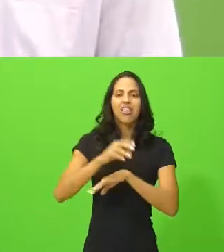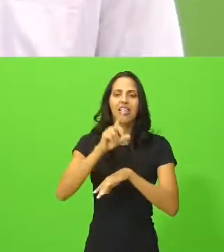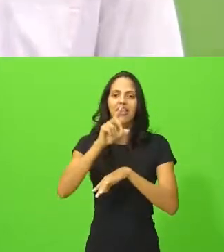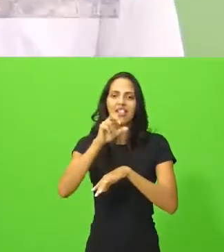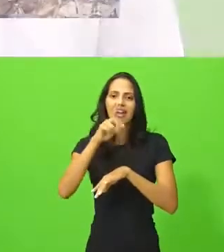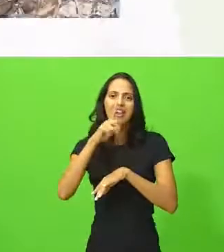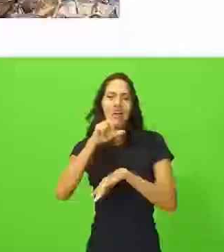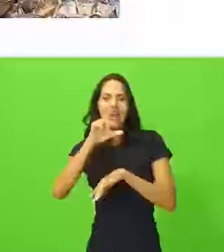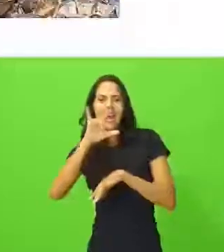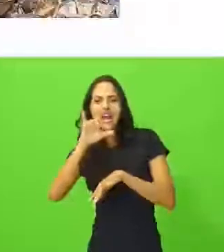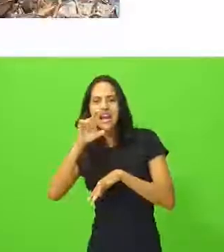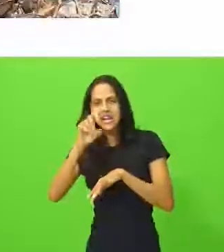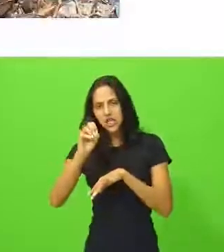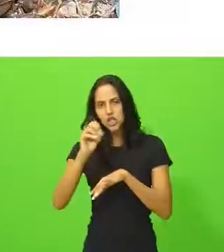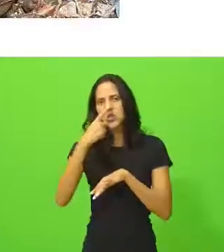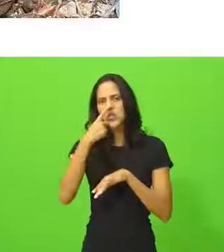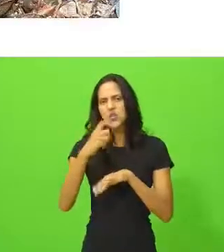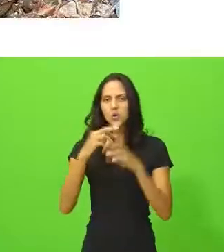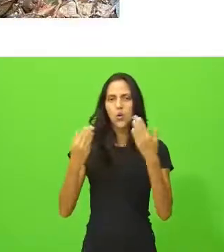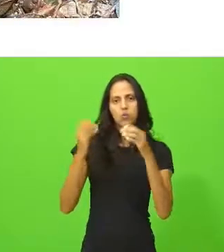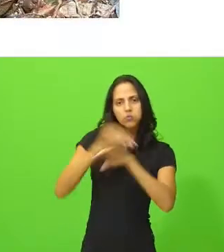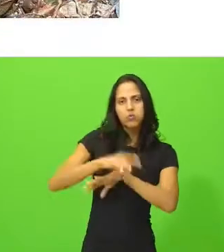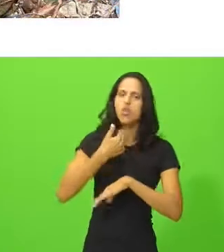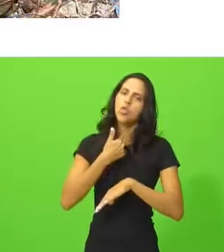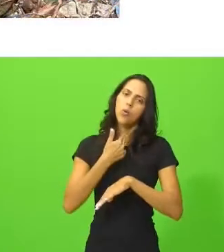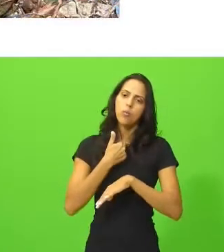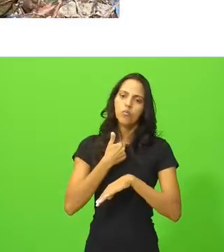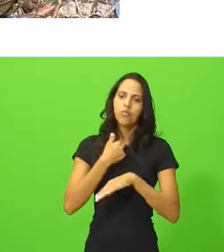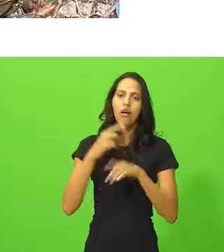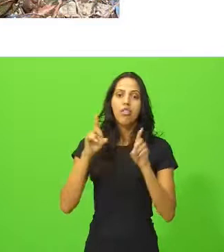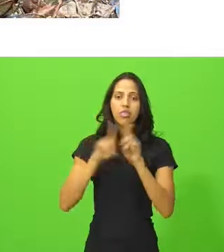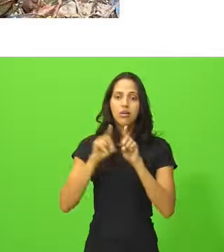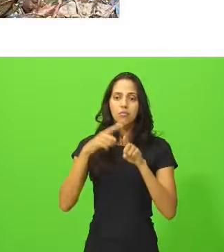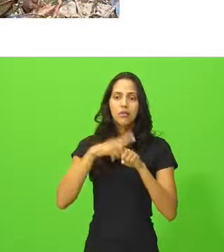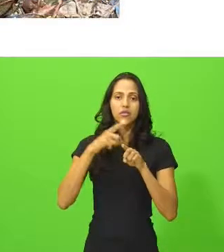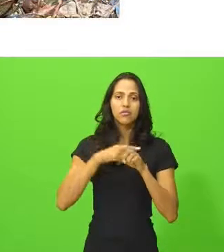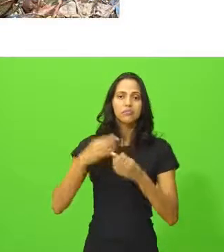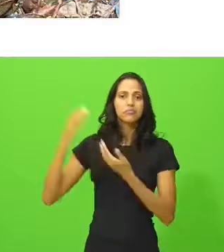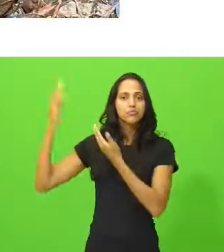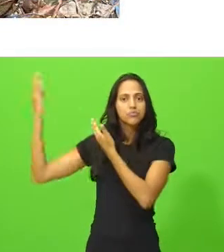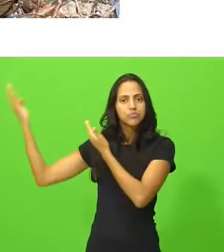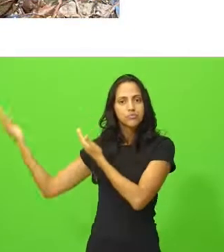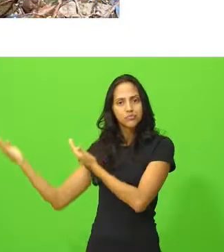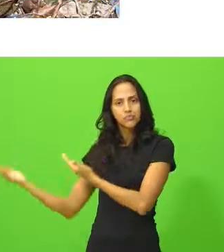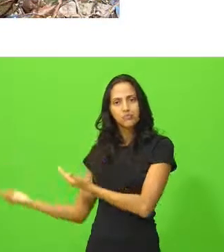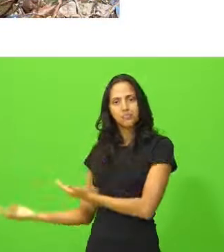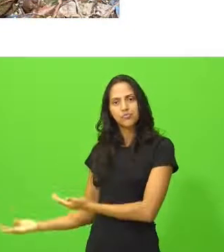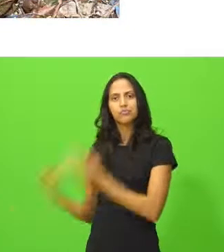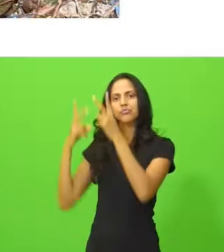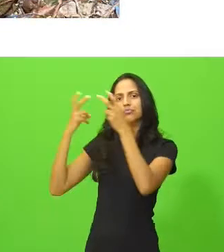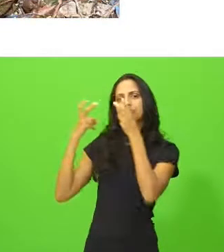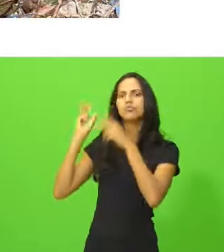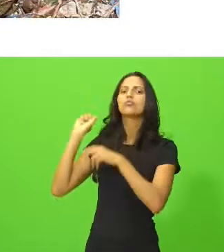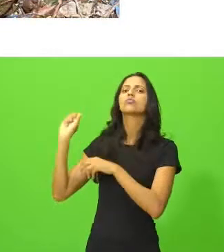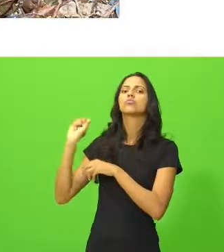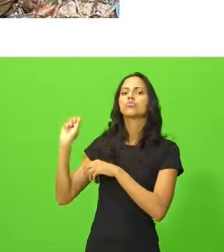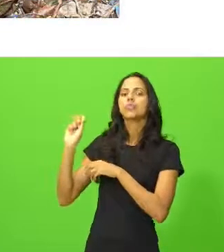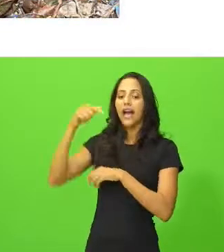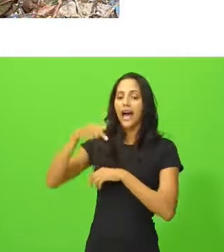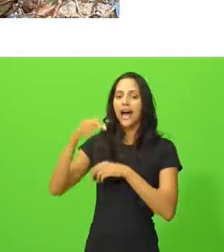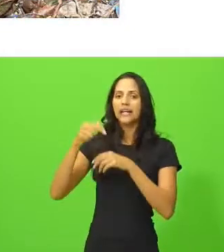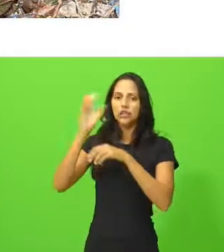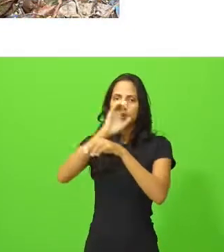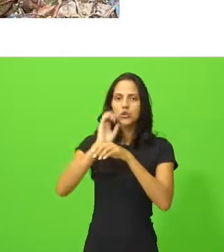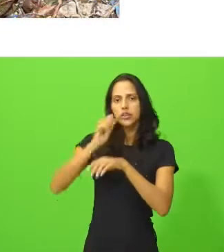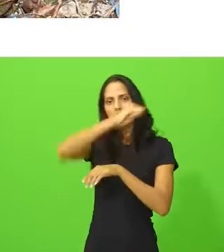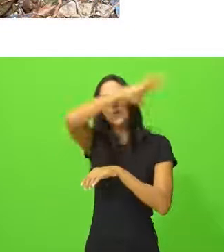Nessa imagem que nós temos no vídeo agora, mostrando justamente a questão ambiental, especialmente aqui na Amazônia e no estado do Amazonas,